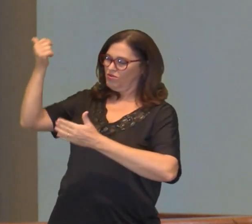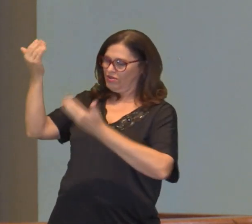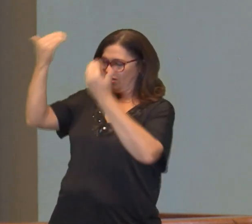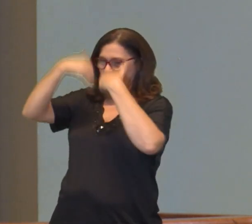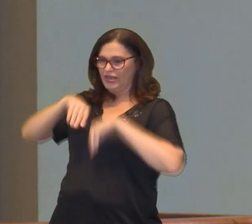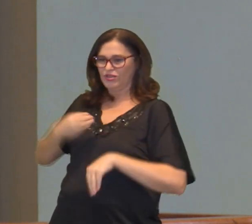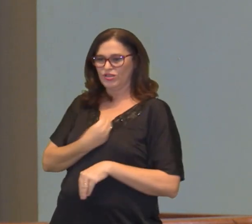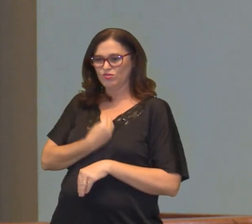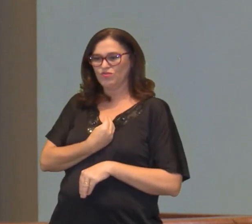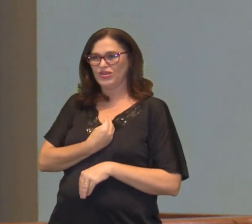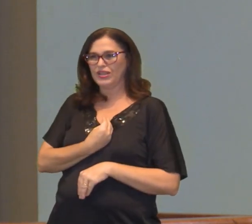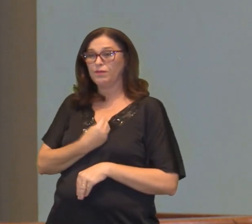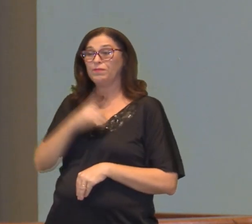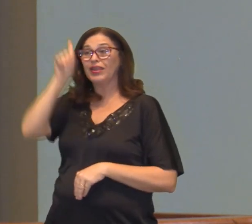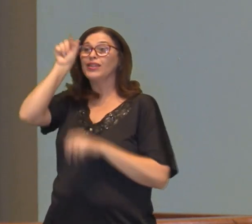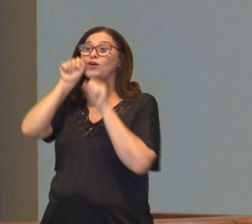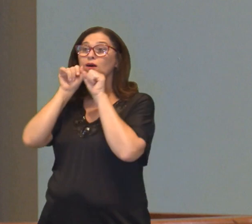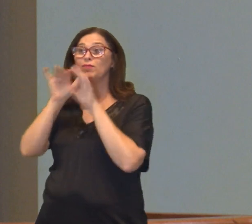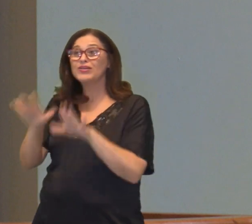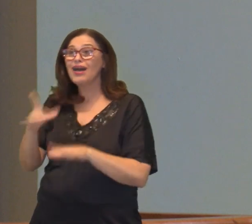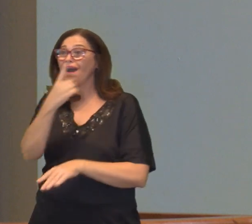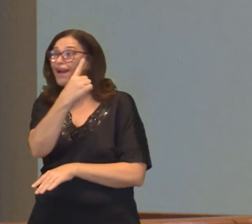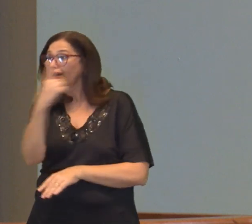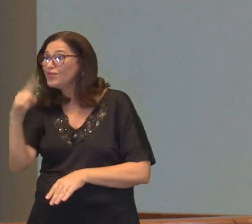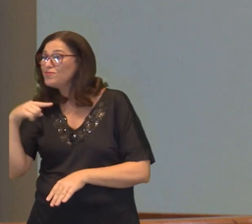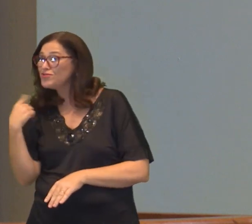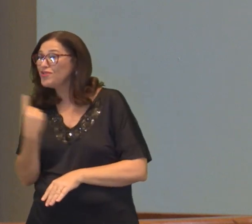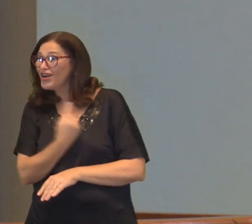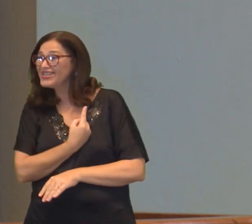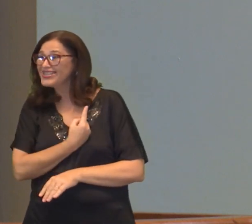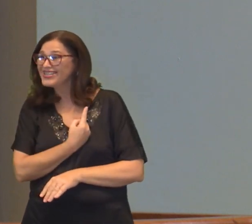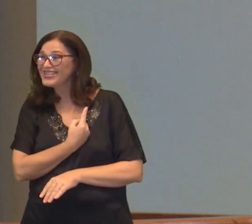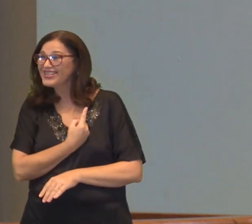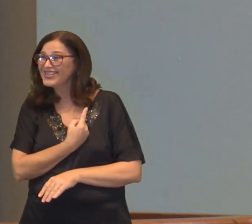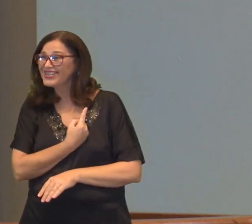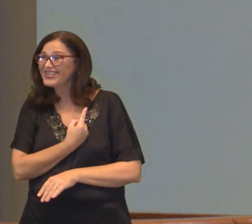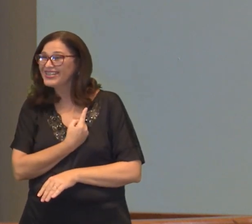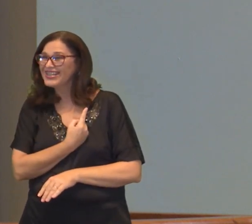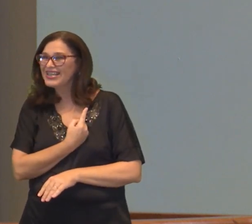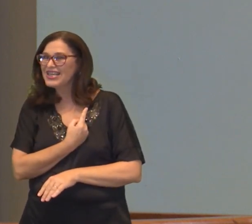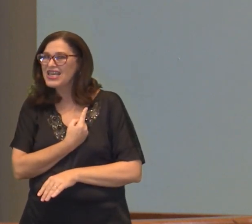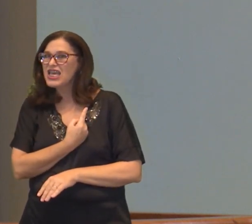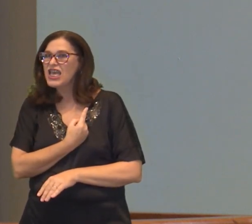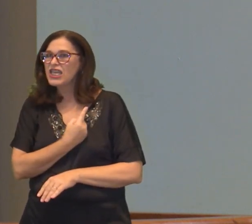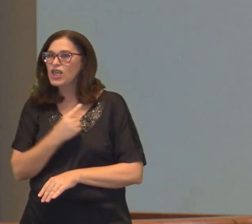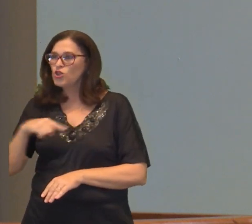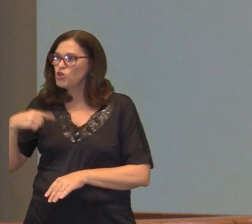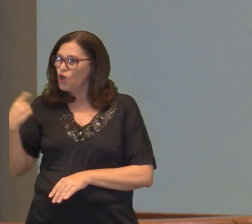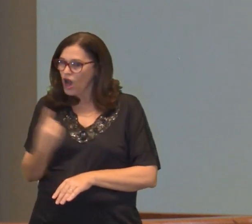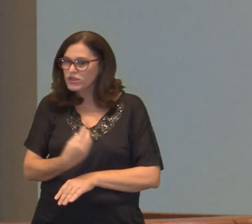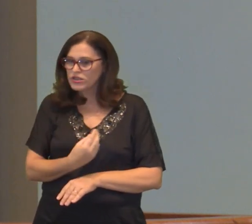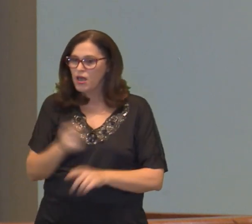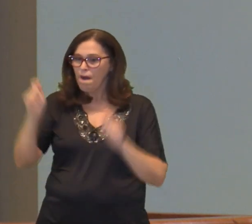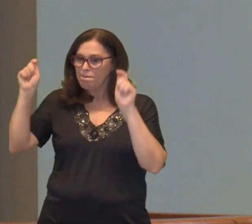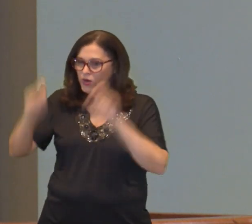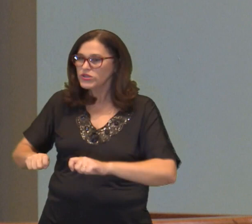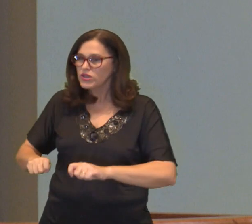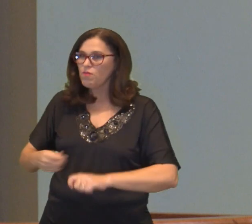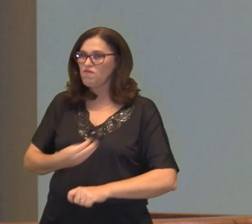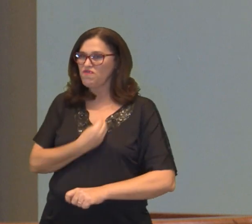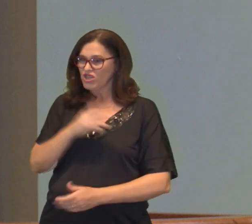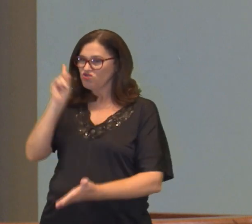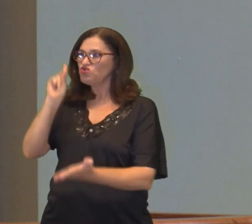vidas. Que Deus abençoe a cada um de nós e que não vivamos, ainda que batizados,